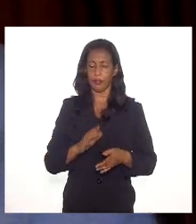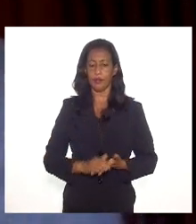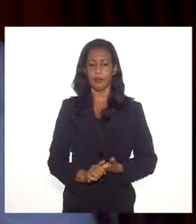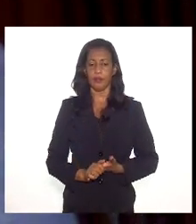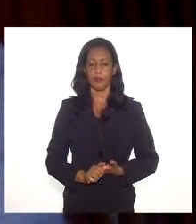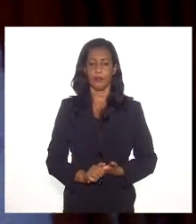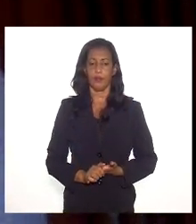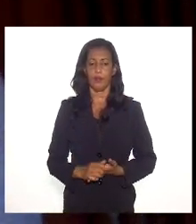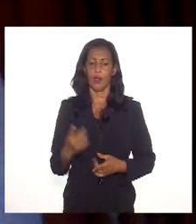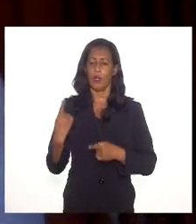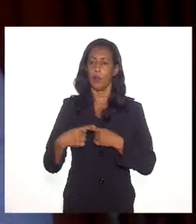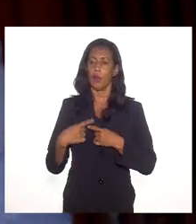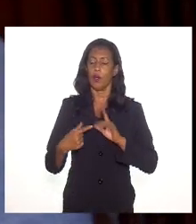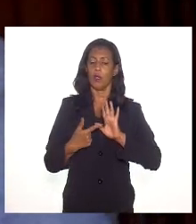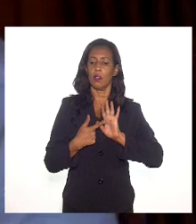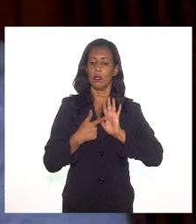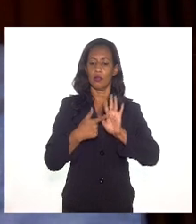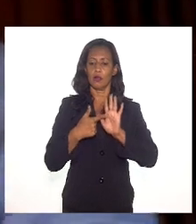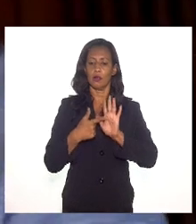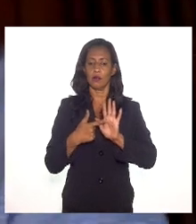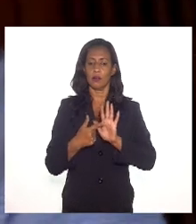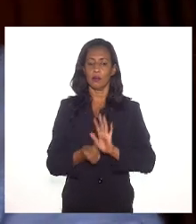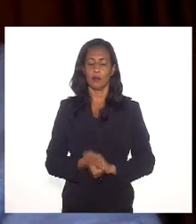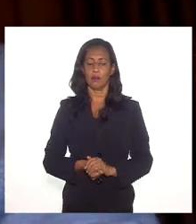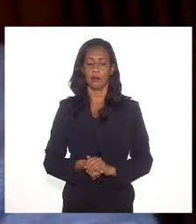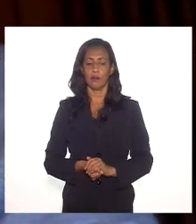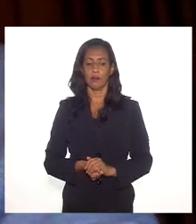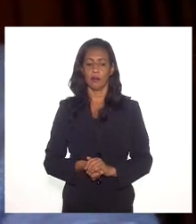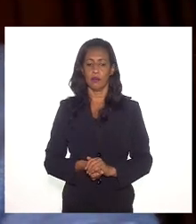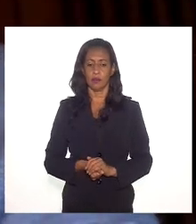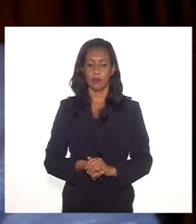transferência. Porque ele está falando de...